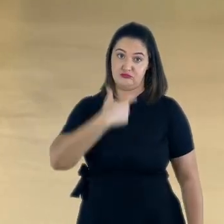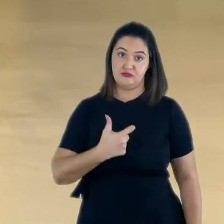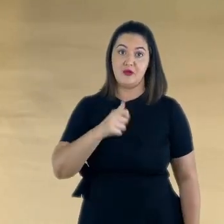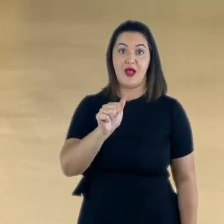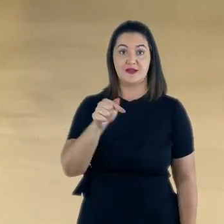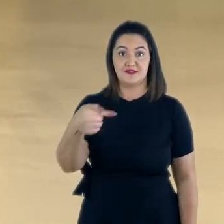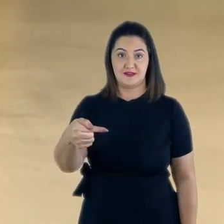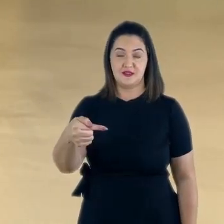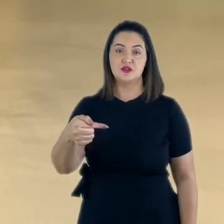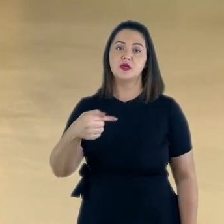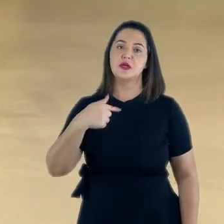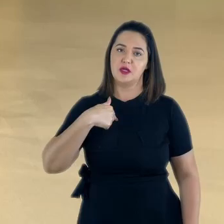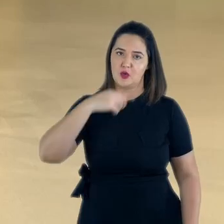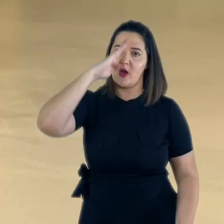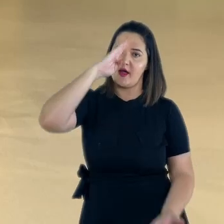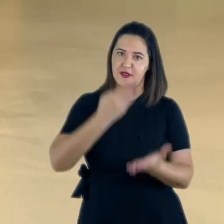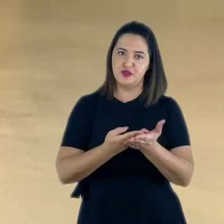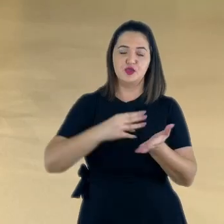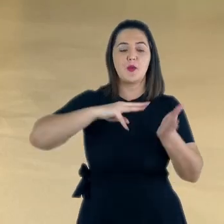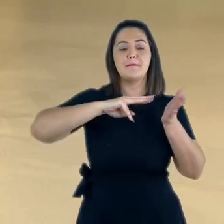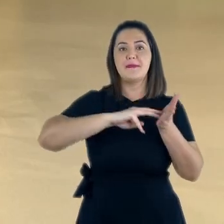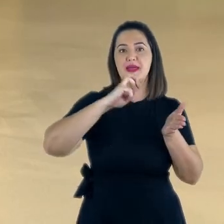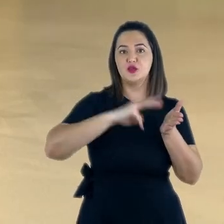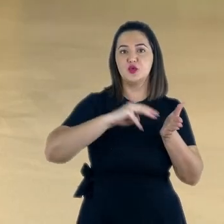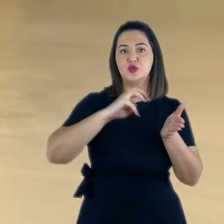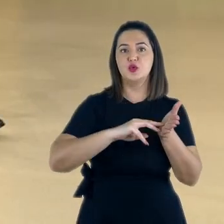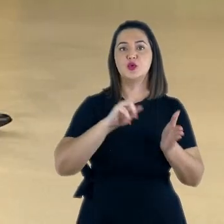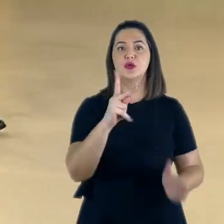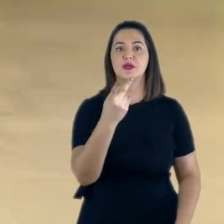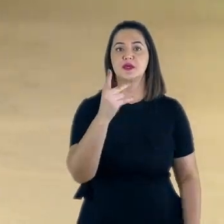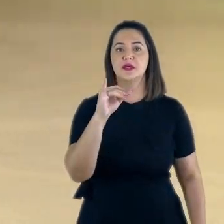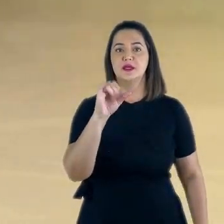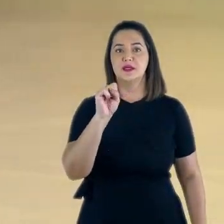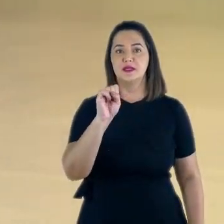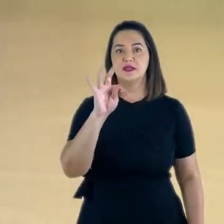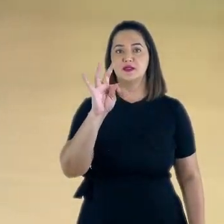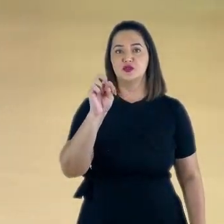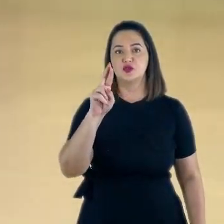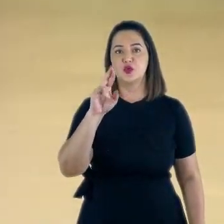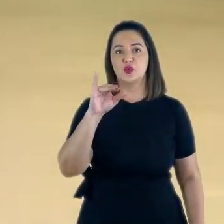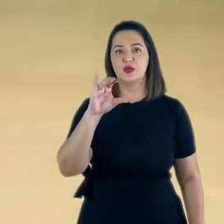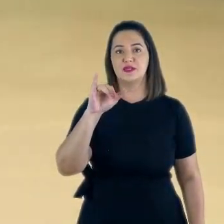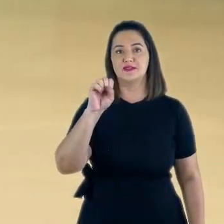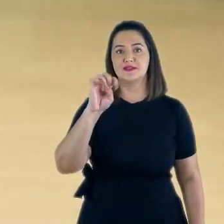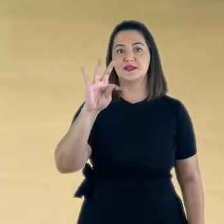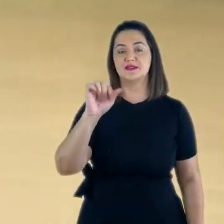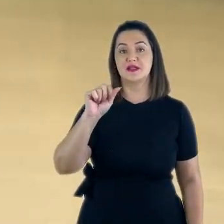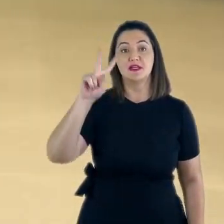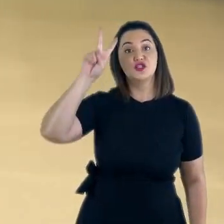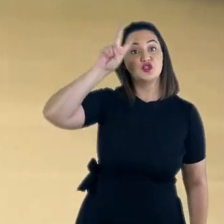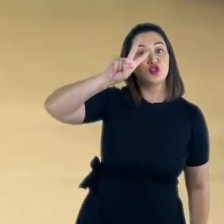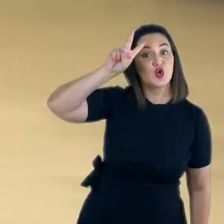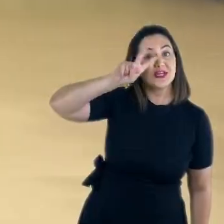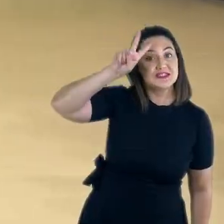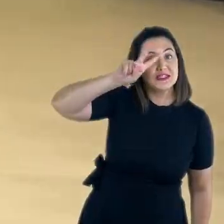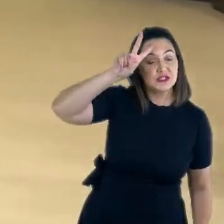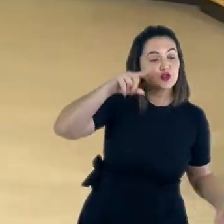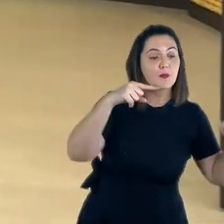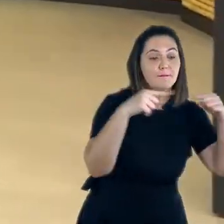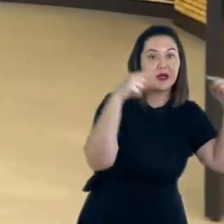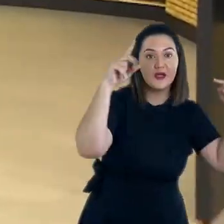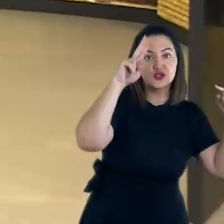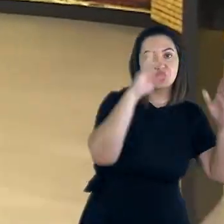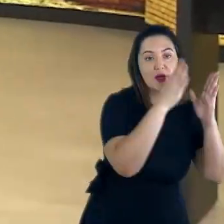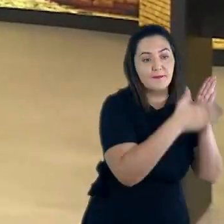método historicista de interpretação, que, como eu falei, era o método dominante do cristianismo durante muito tempo até